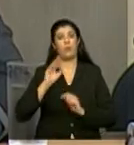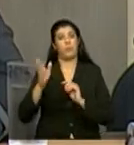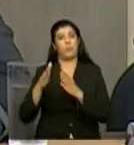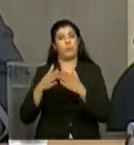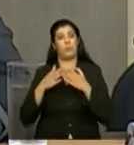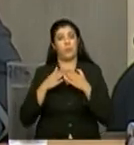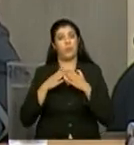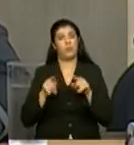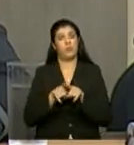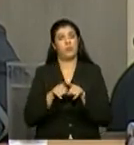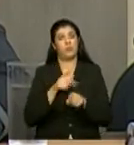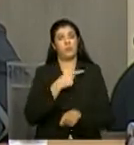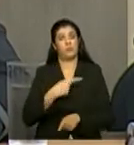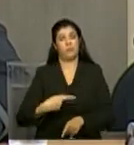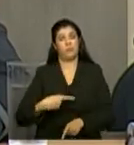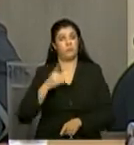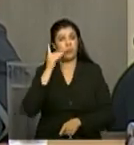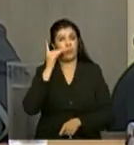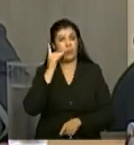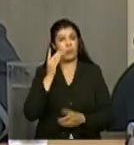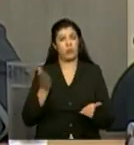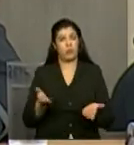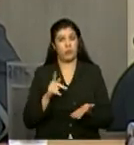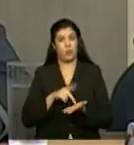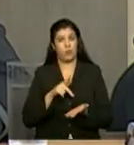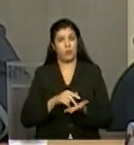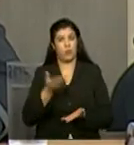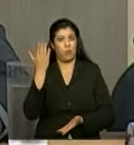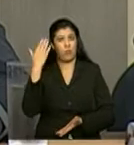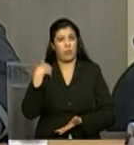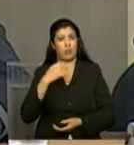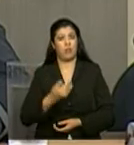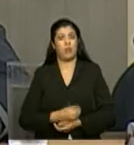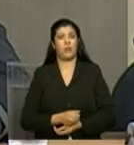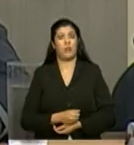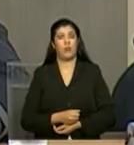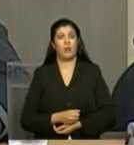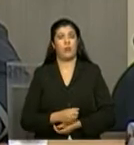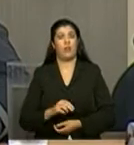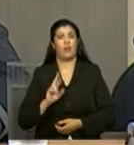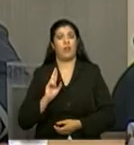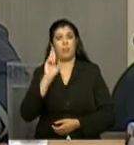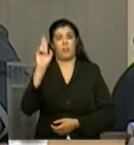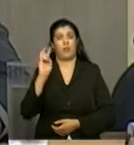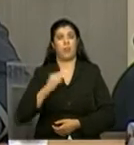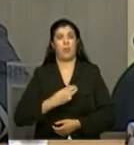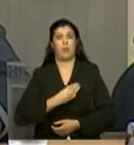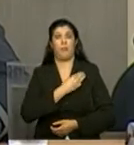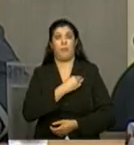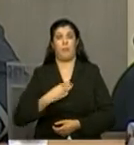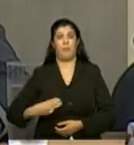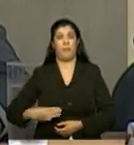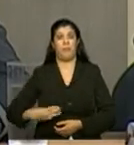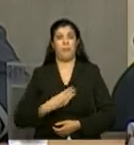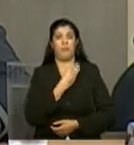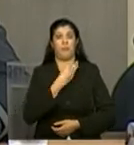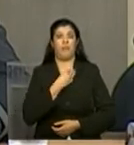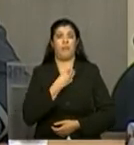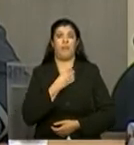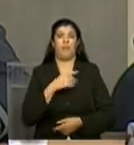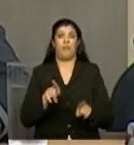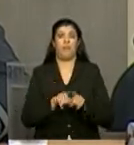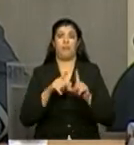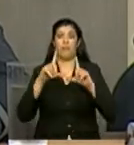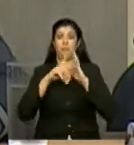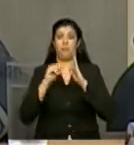presidente dilma ela era ministra da casa civil nós como instituto presidente joão goulart solicitamos ela nos